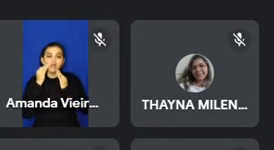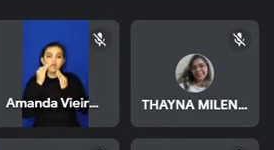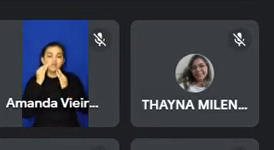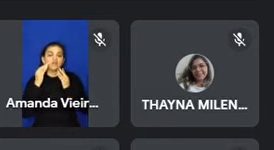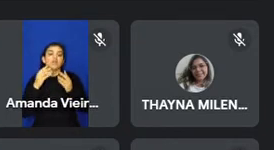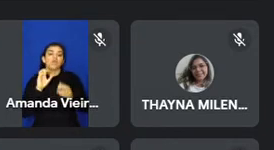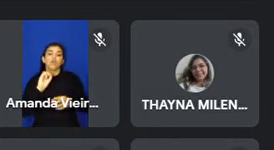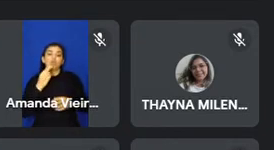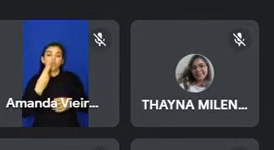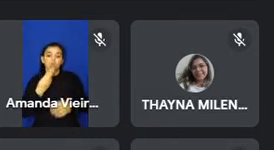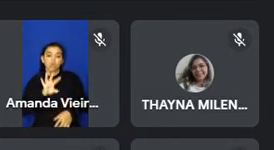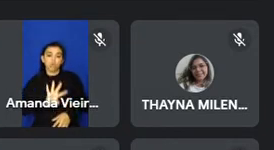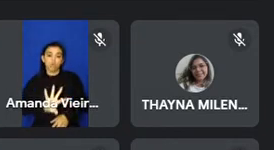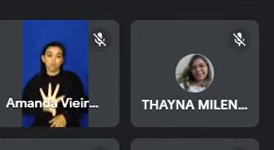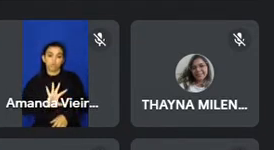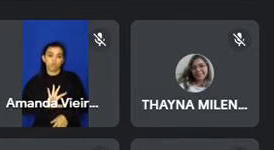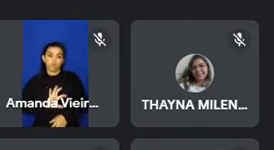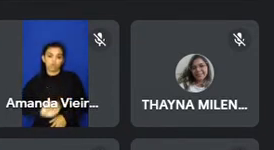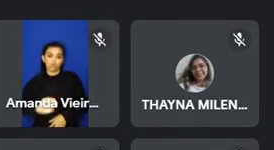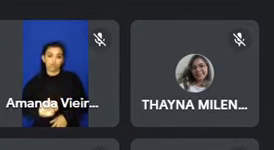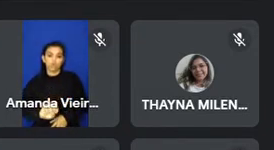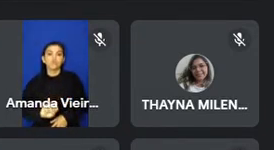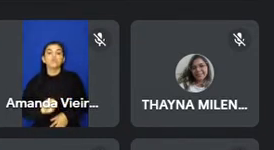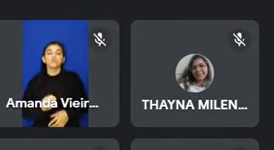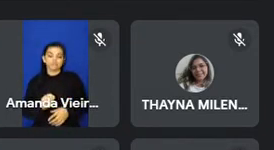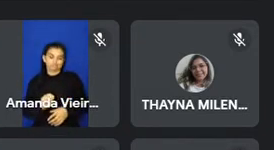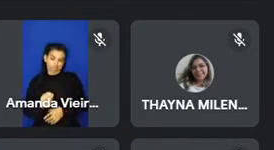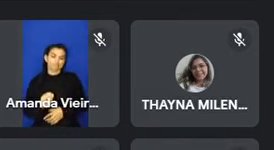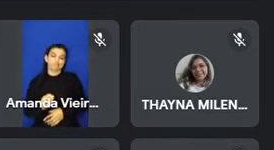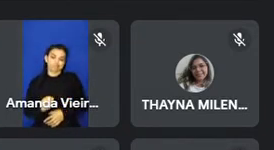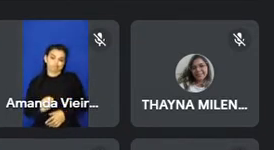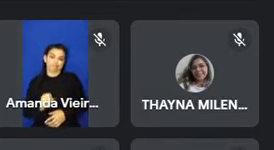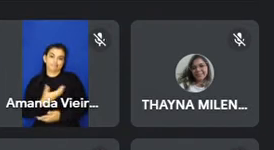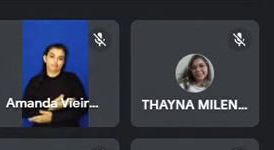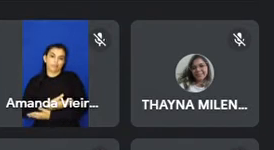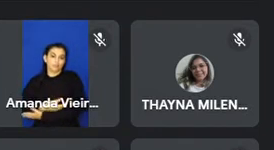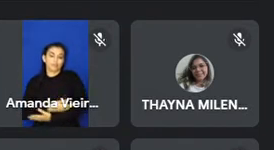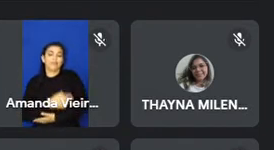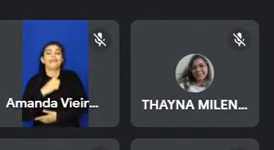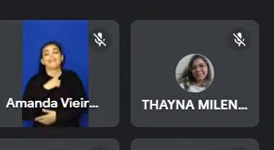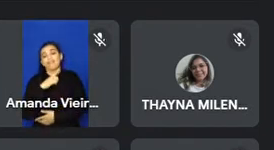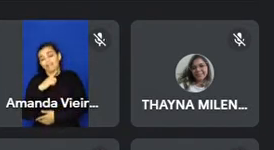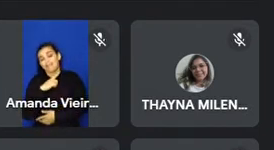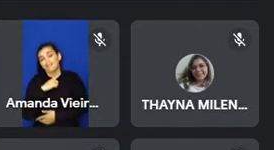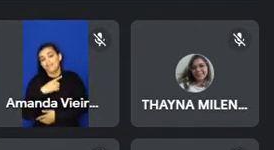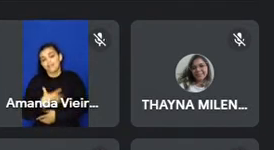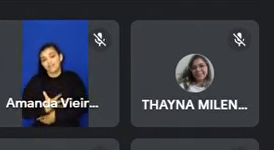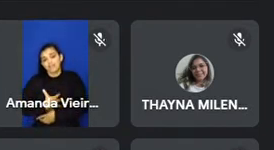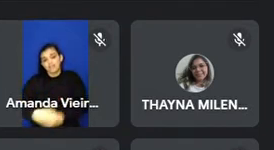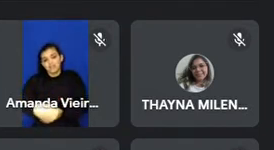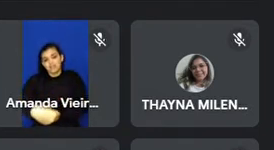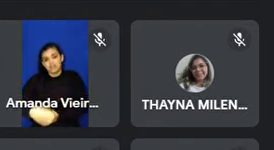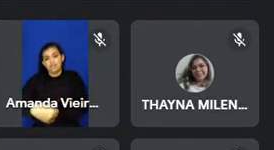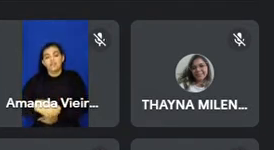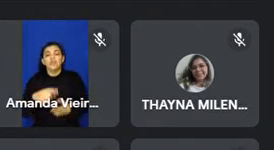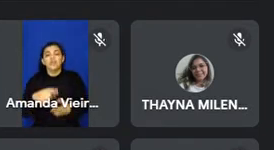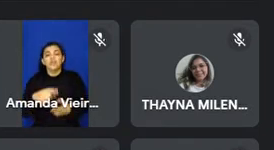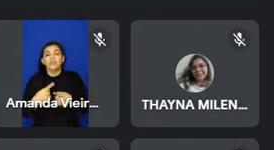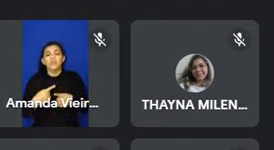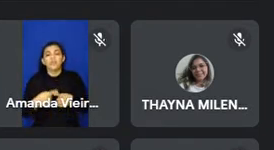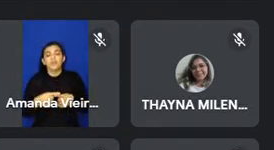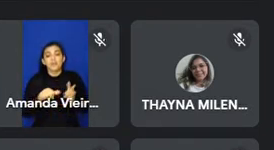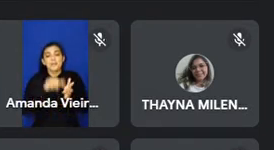quê? Porque ele já tem os anticorpos para atacar o bebê. Na primeira gestação, ele não tem esses anticorpos porque